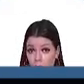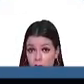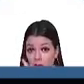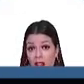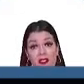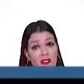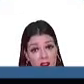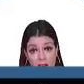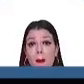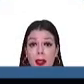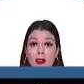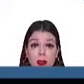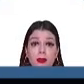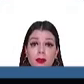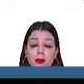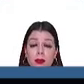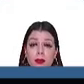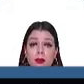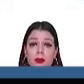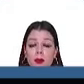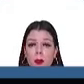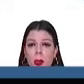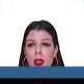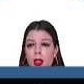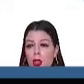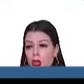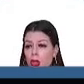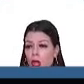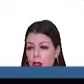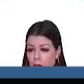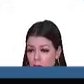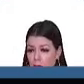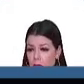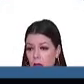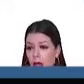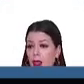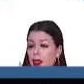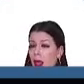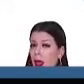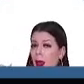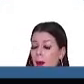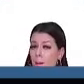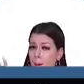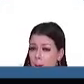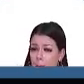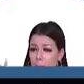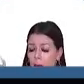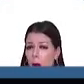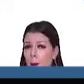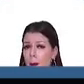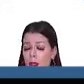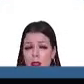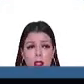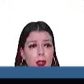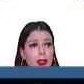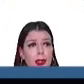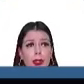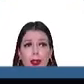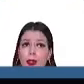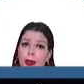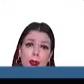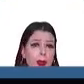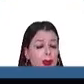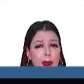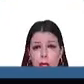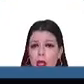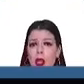nossas famílias. Como a gente tem dito, é muito importante e nenhum instrumento, nenhuma